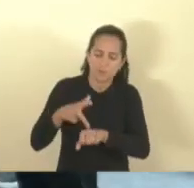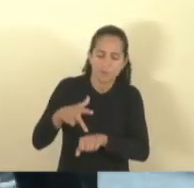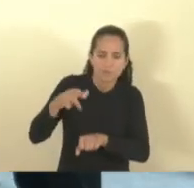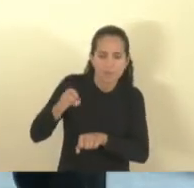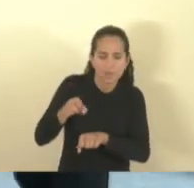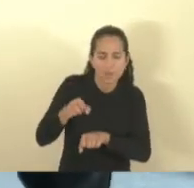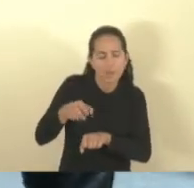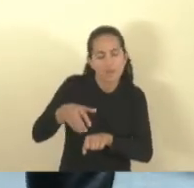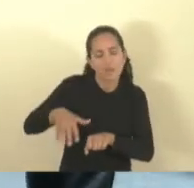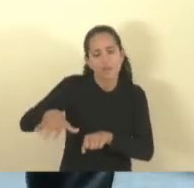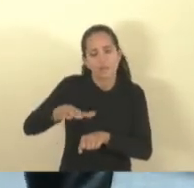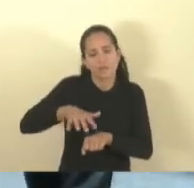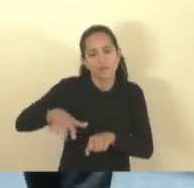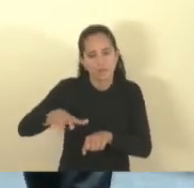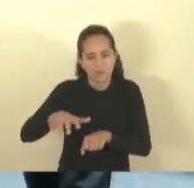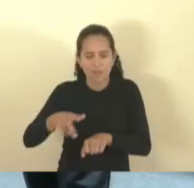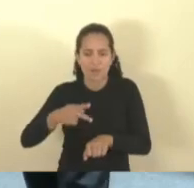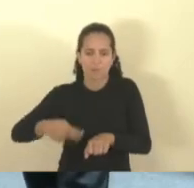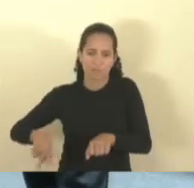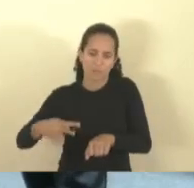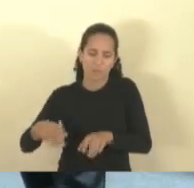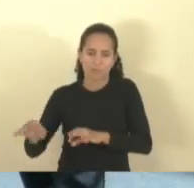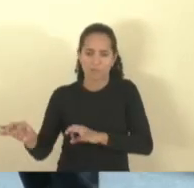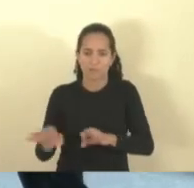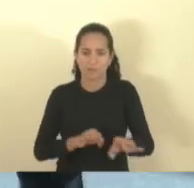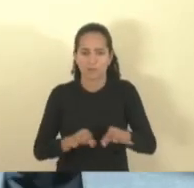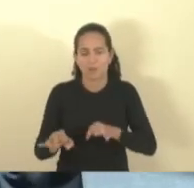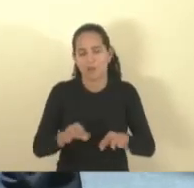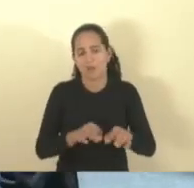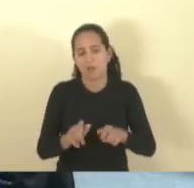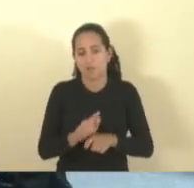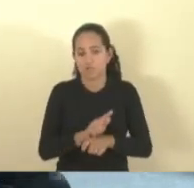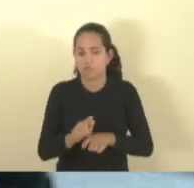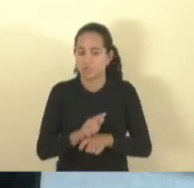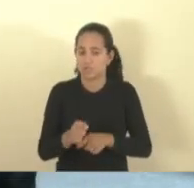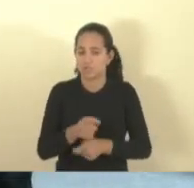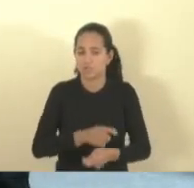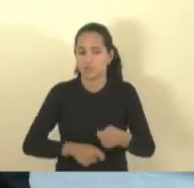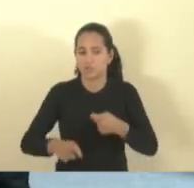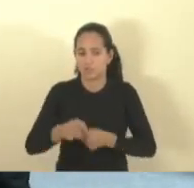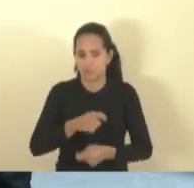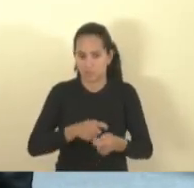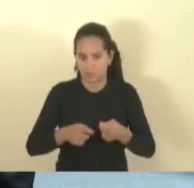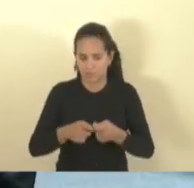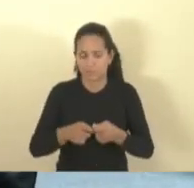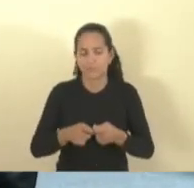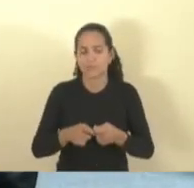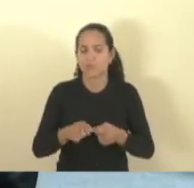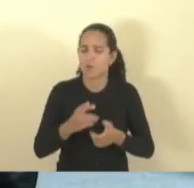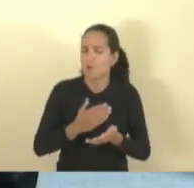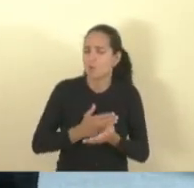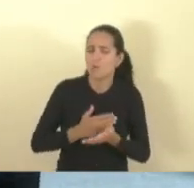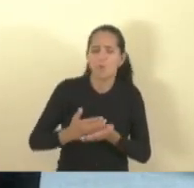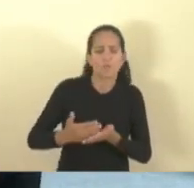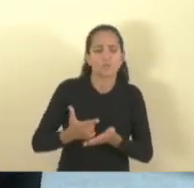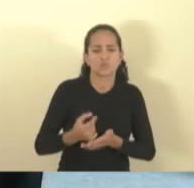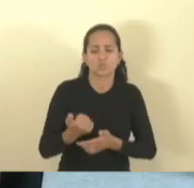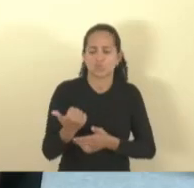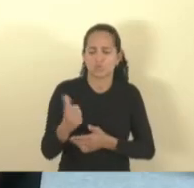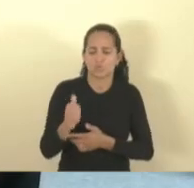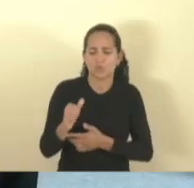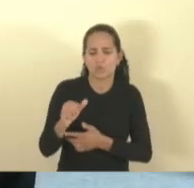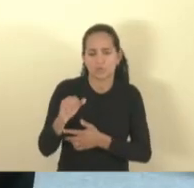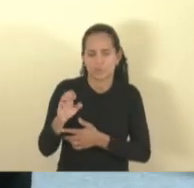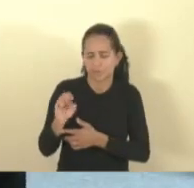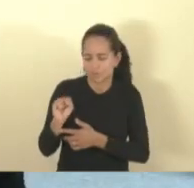Administração Pública, Planejamento e Gestão Governamental. Ingressou na SEGER no ano de 2011, trabalhando